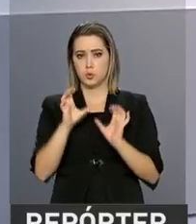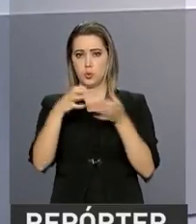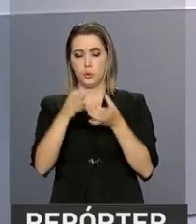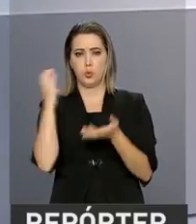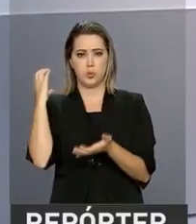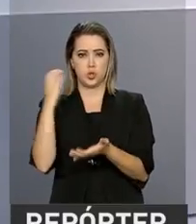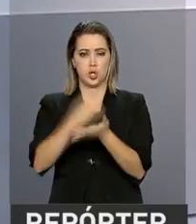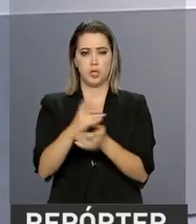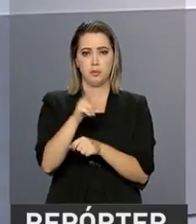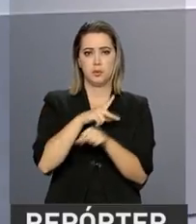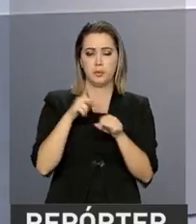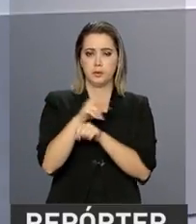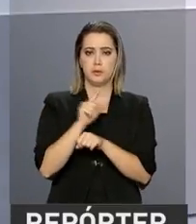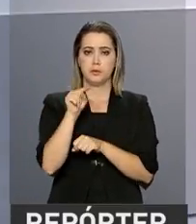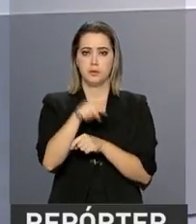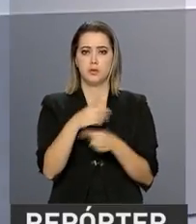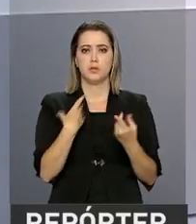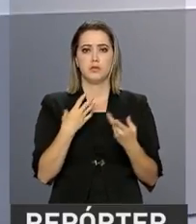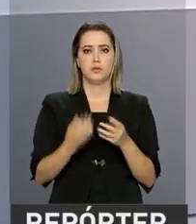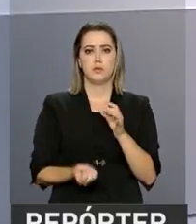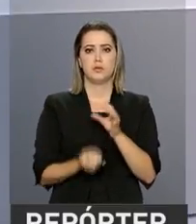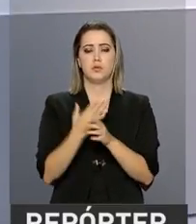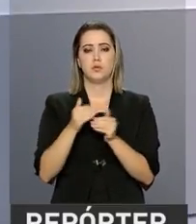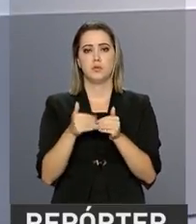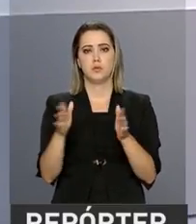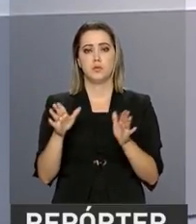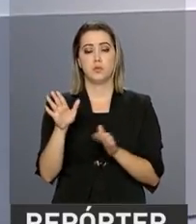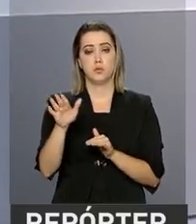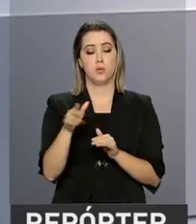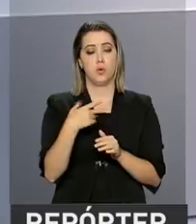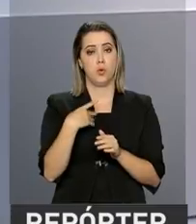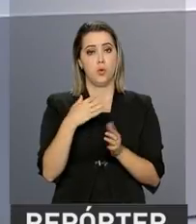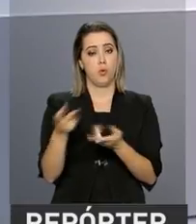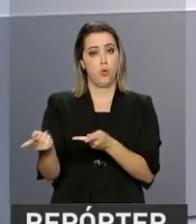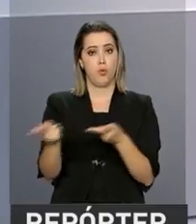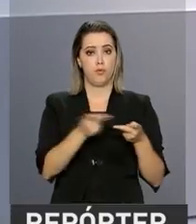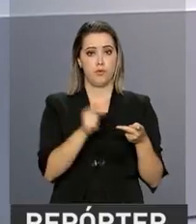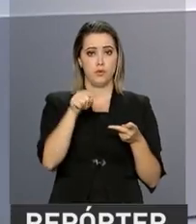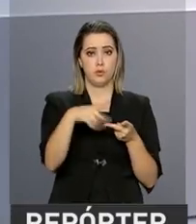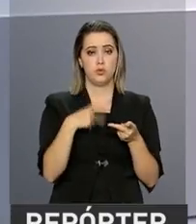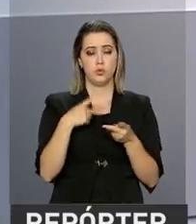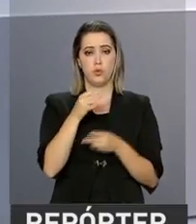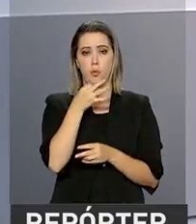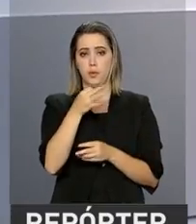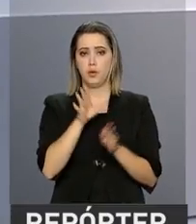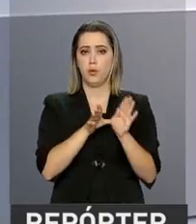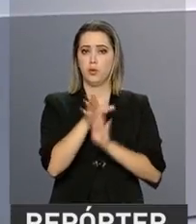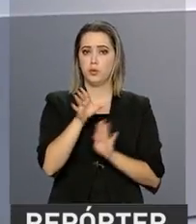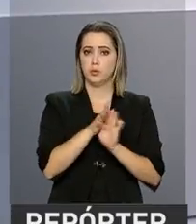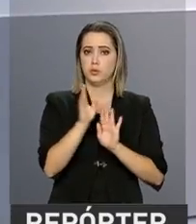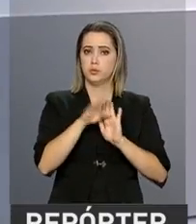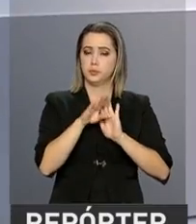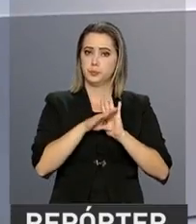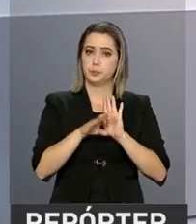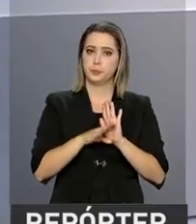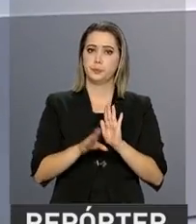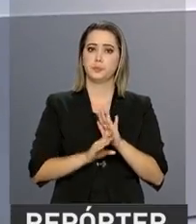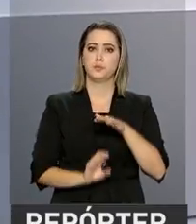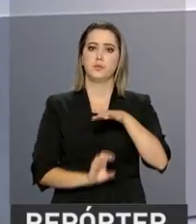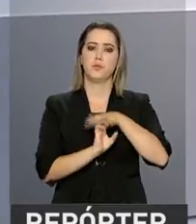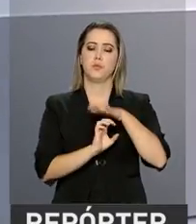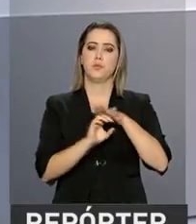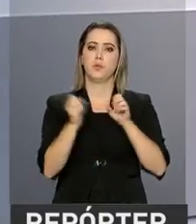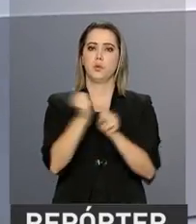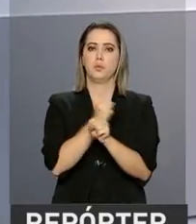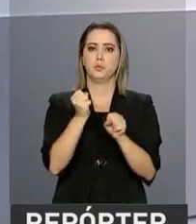criminosas do país para isso foi aberta uma chamada pública que vai receber sugestões e projetos de empresas da